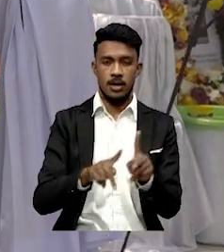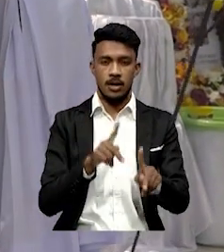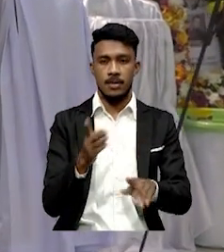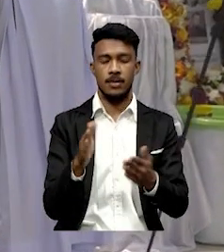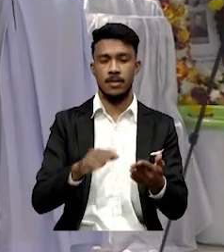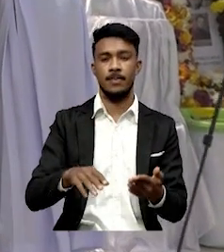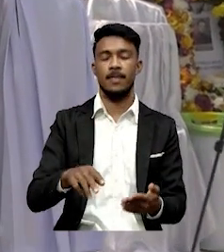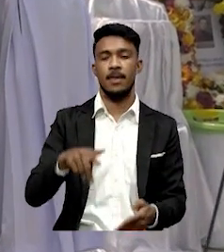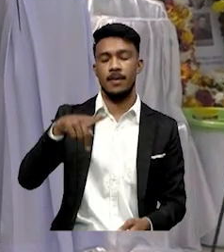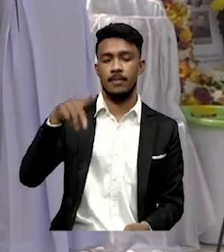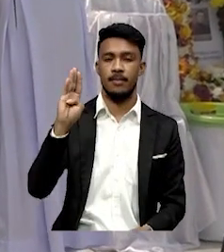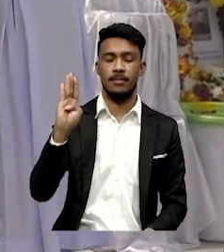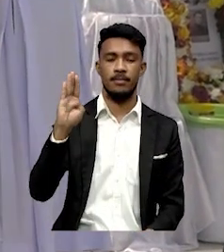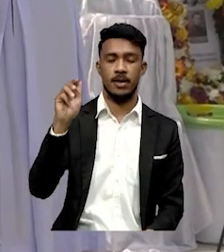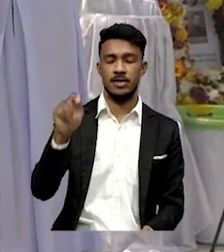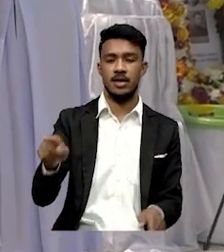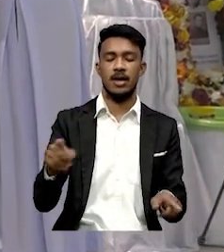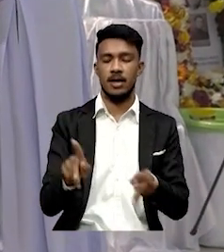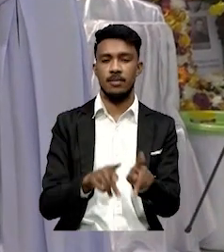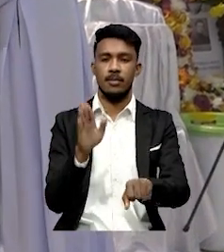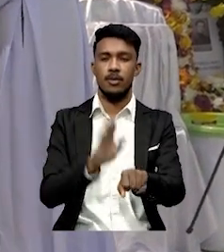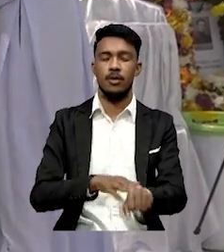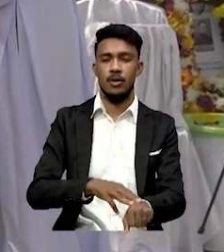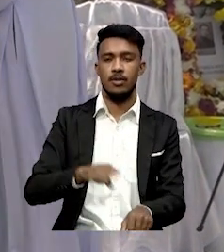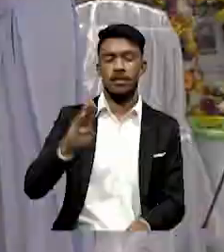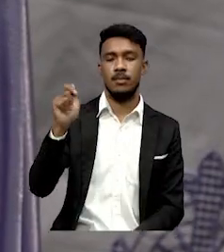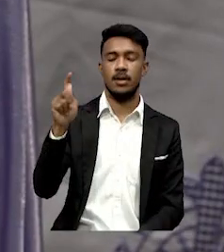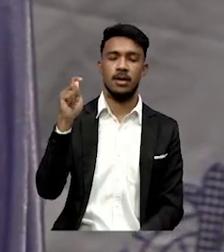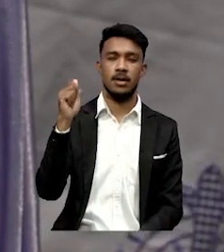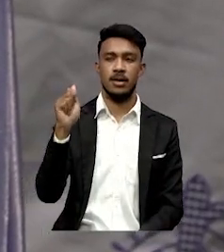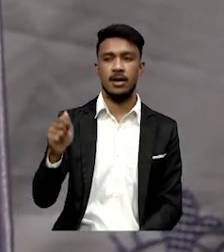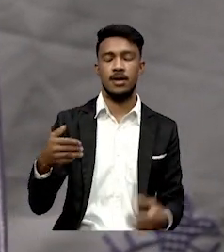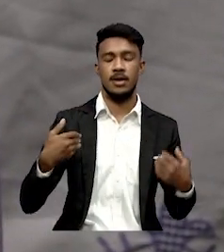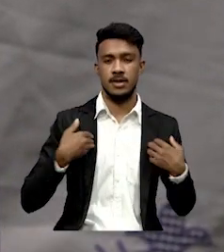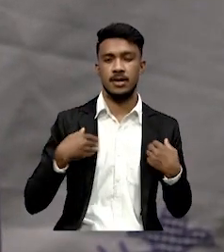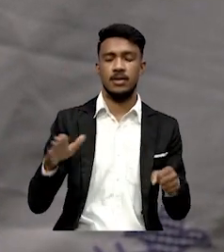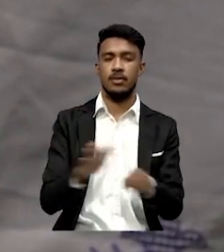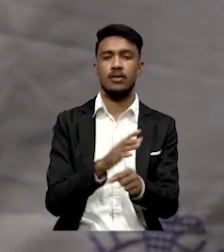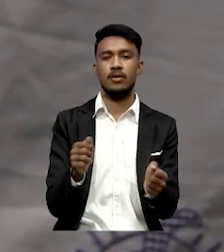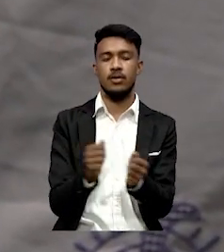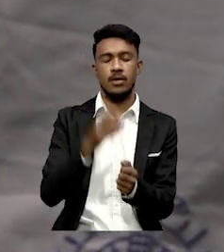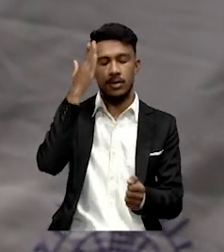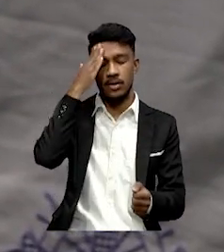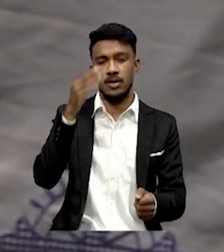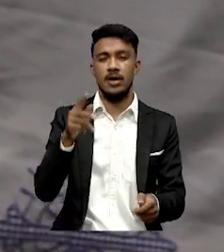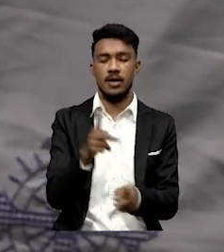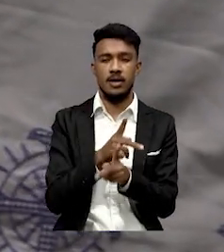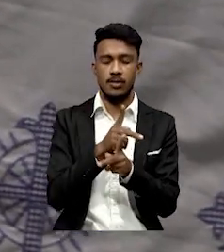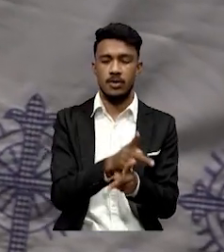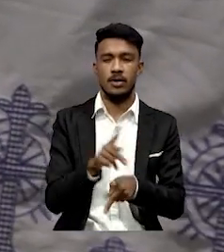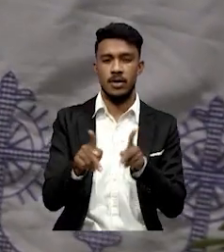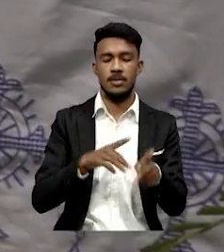Pai Bata, é um educador no assistência e da nebe na cunho, com simplicidade, não preocupa com o ensaio da vida e